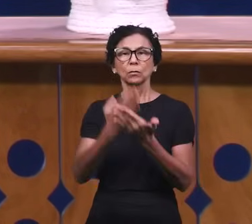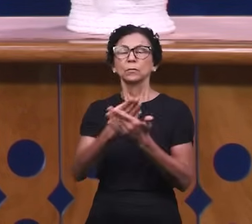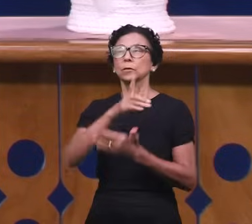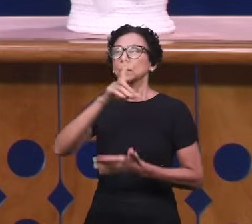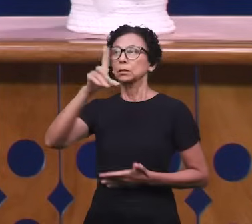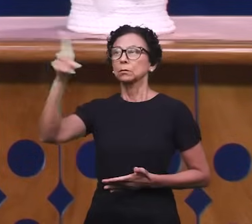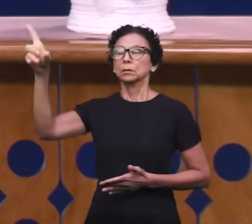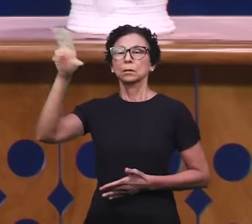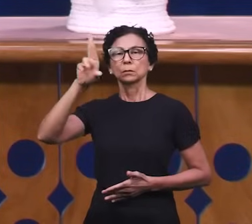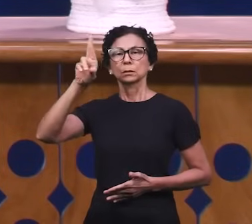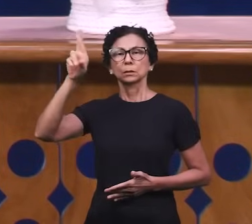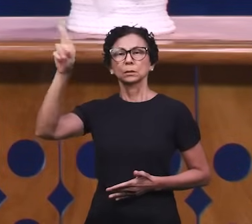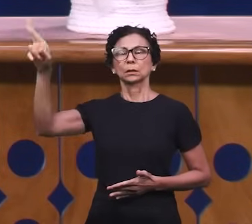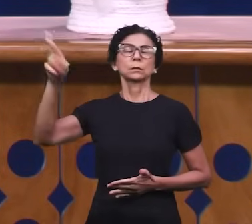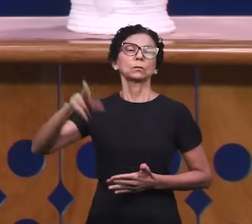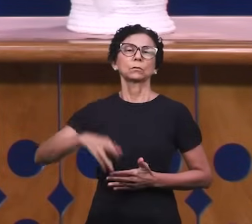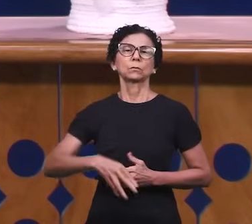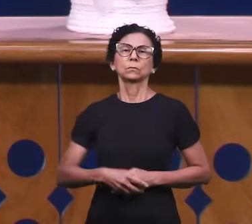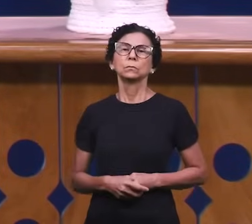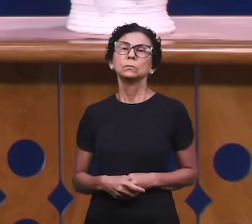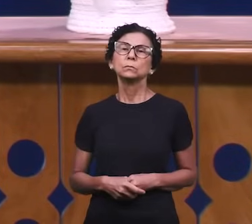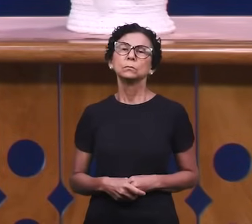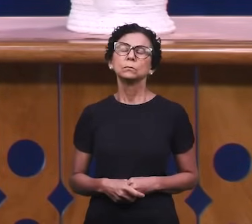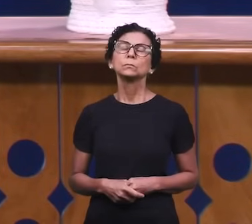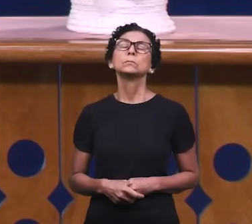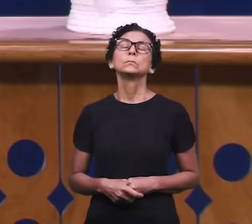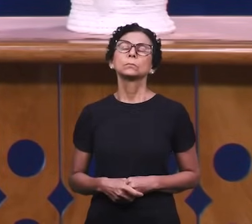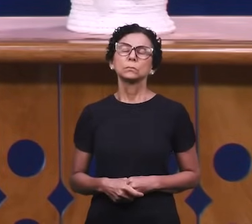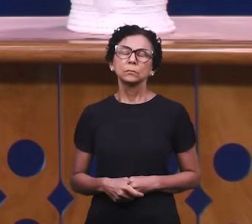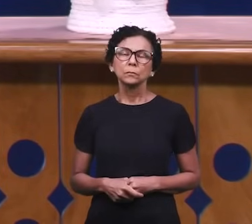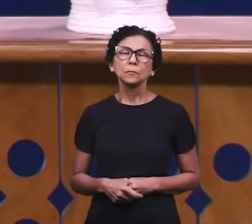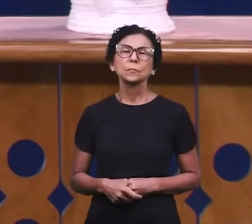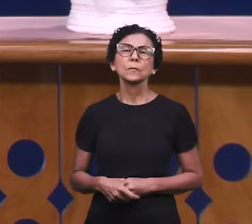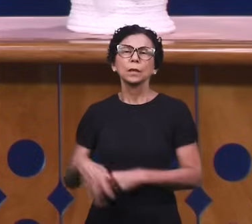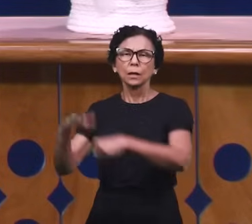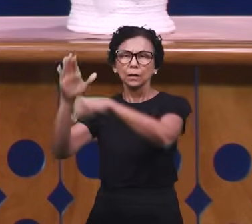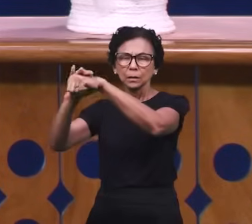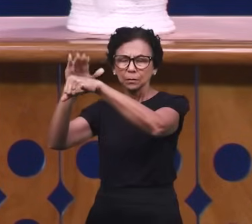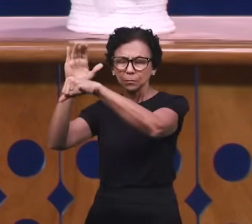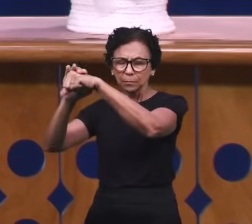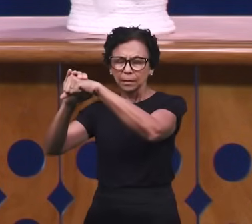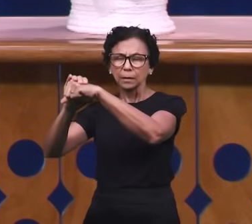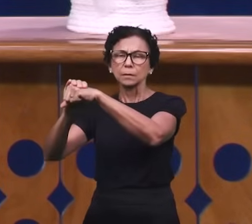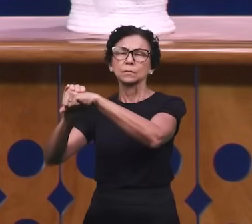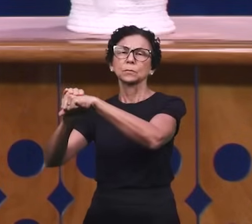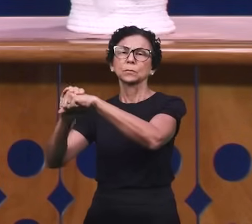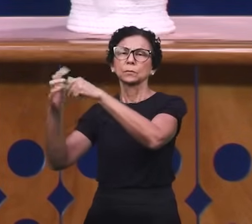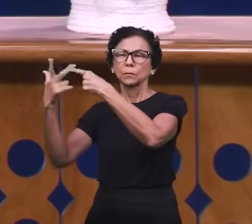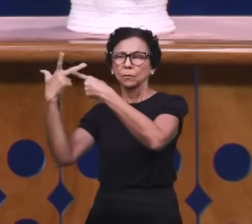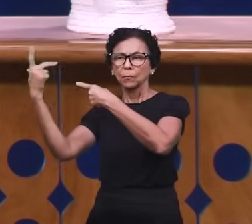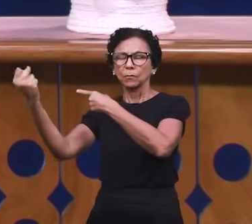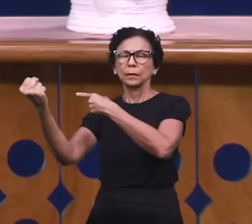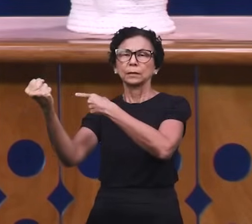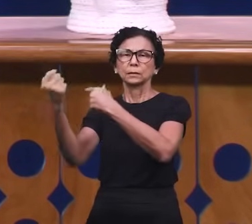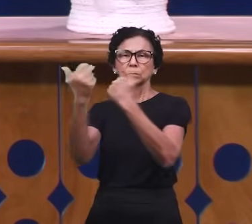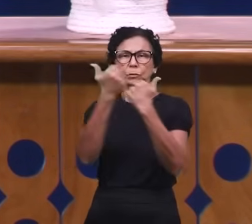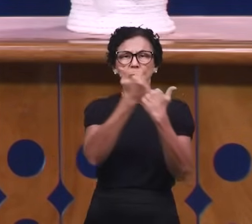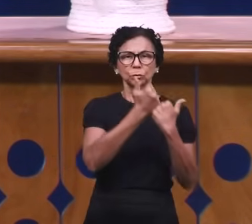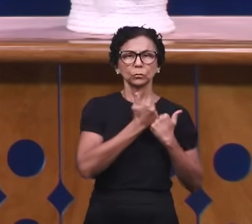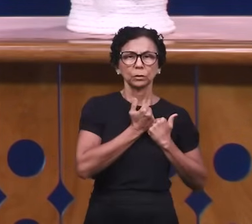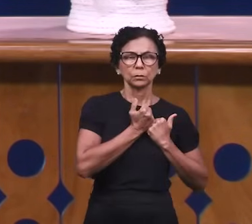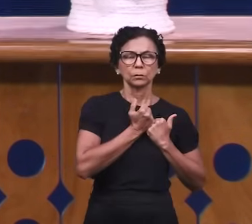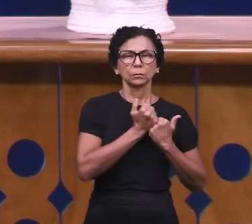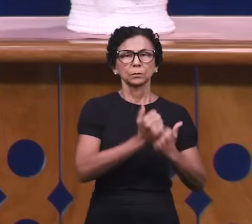nosso Deus, no nosso Senhor, aquele que vence as nossas batalhas. Nós vemos que de